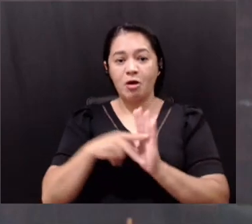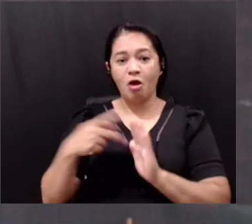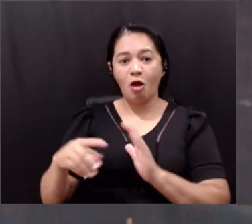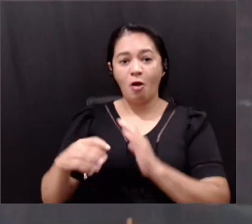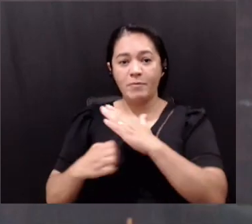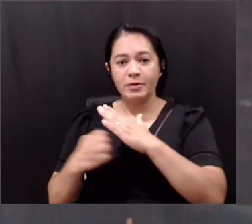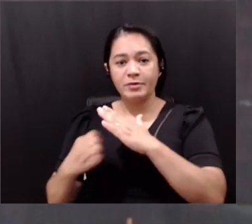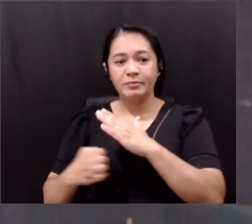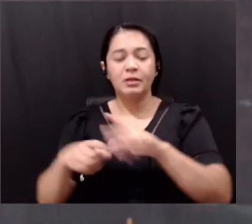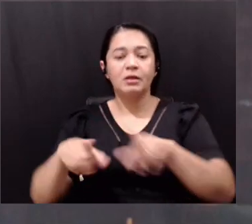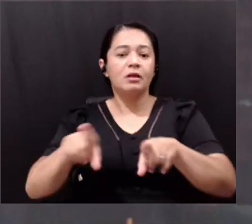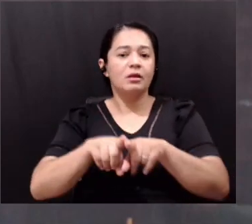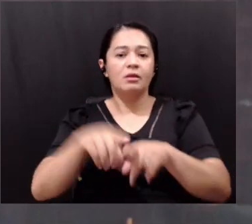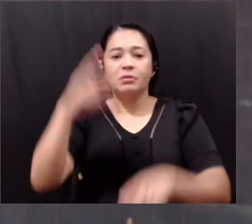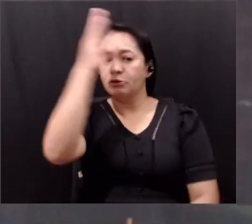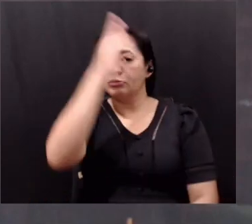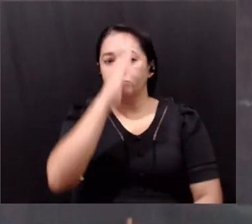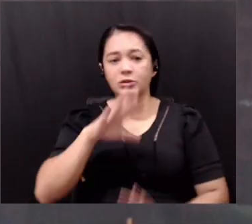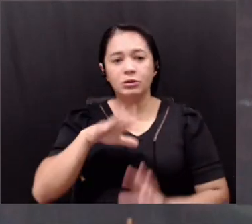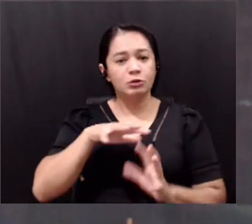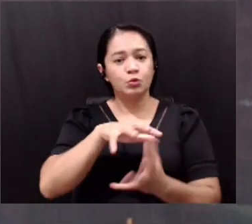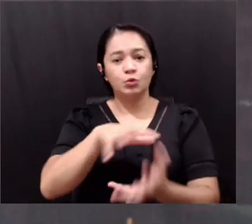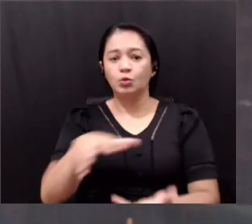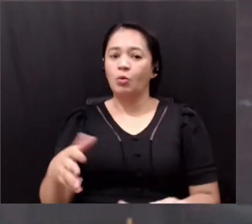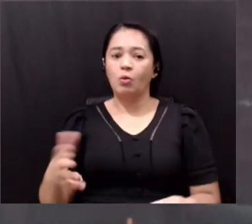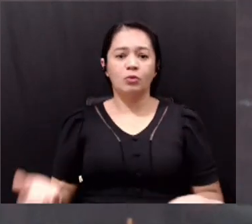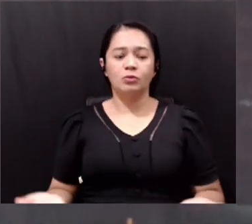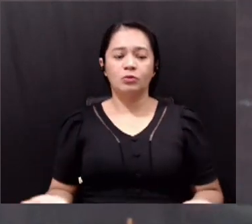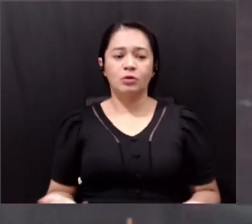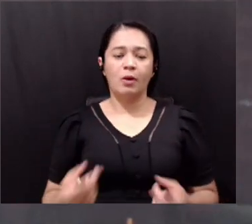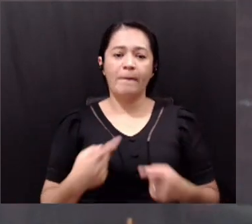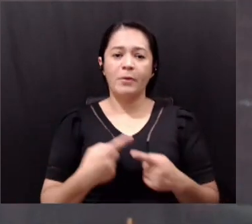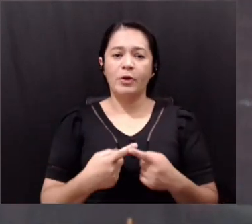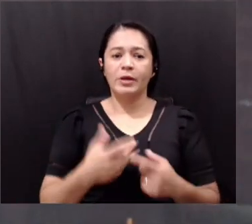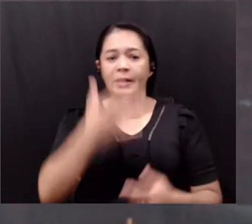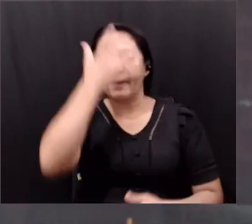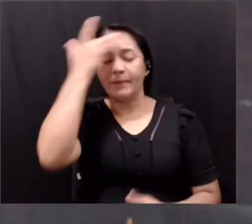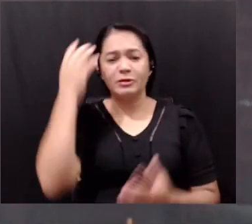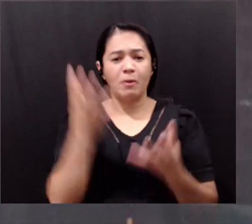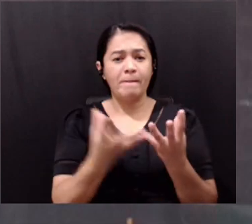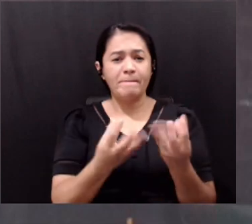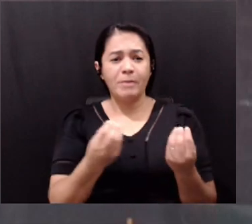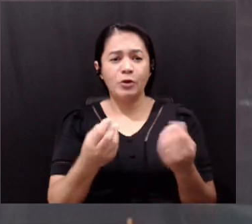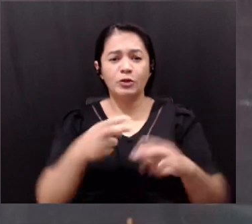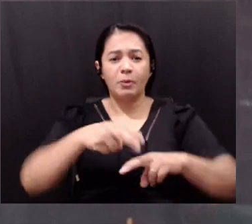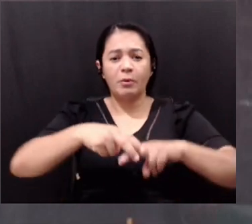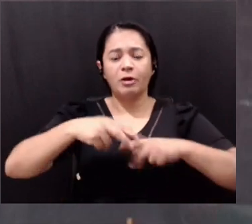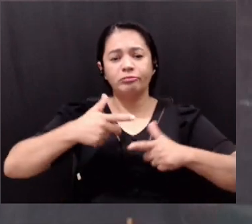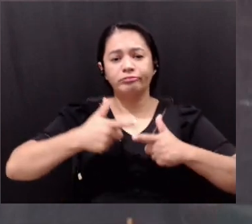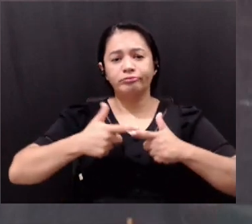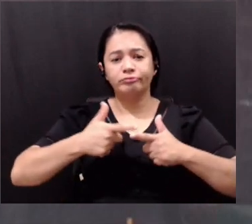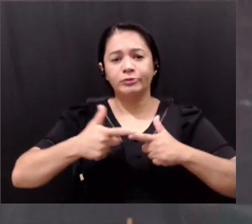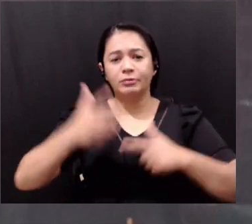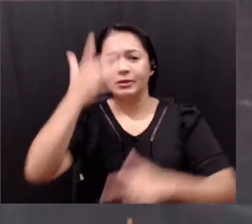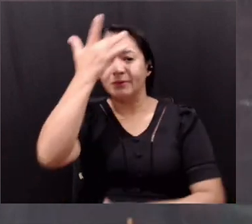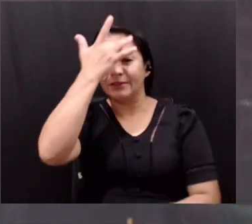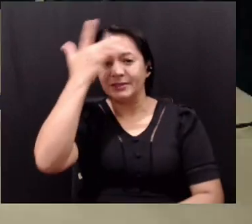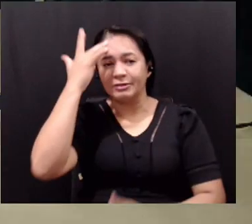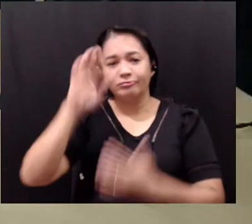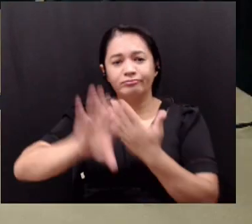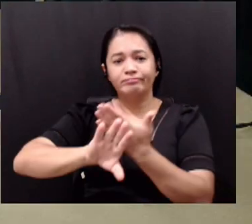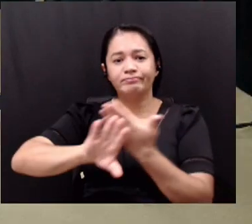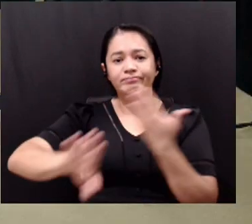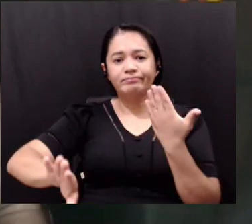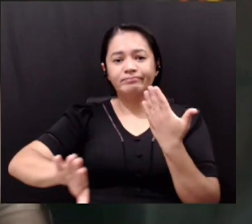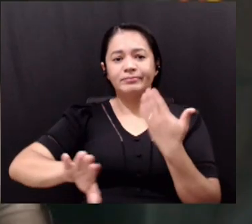no Brasil como um todo. São diversas pessoas afastadas por questões, problemas relacionados à saúde mental atualmente. É importante, né?